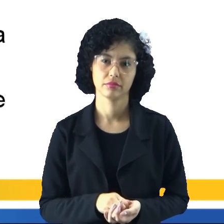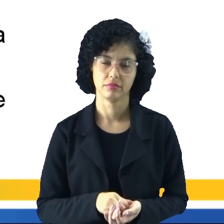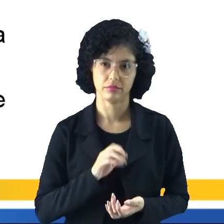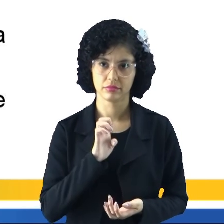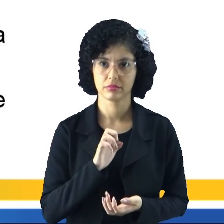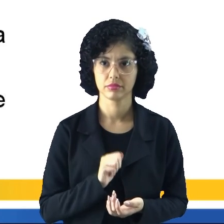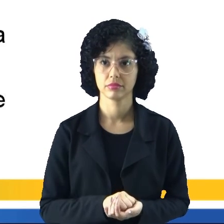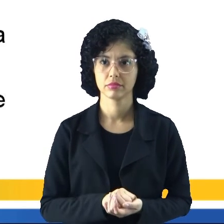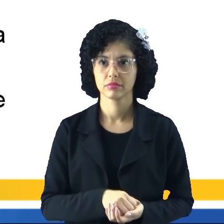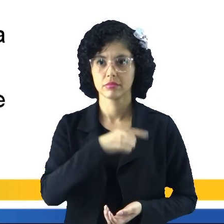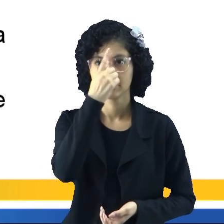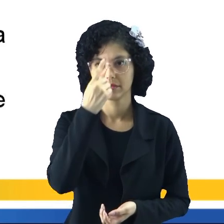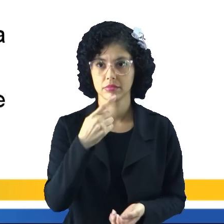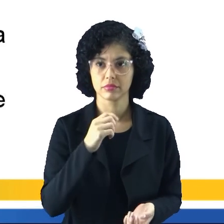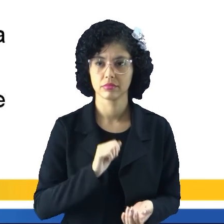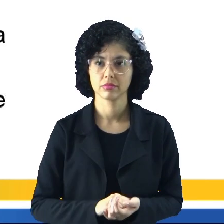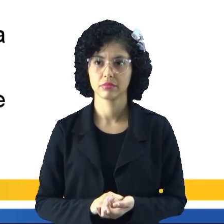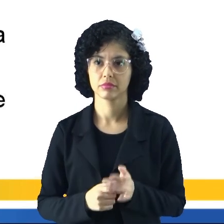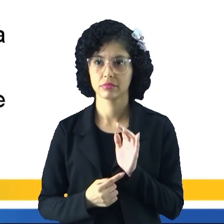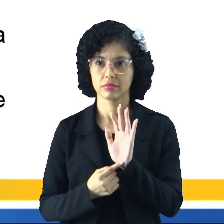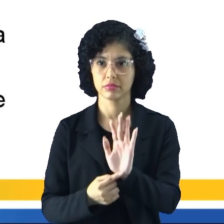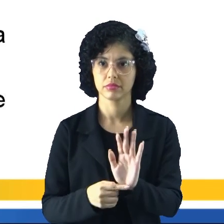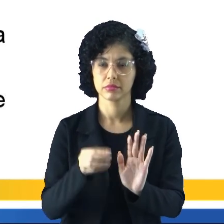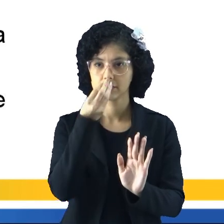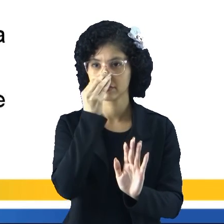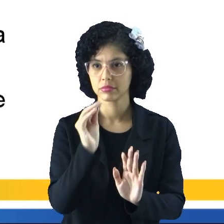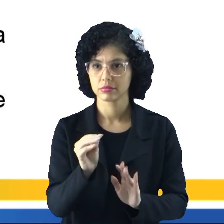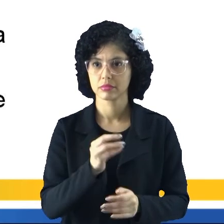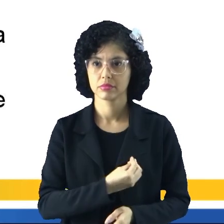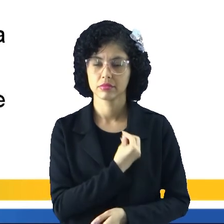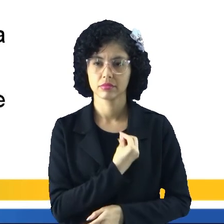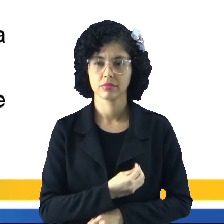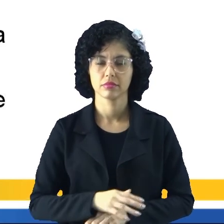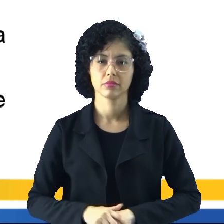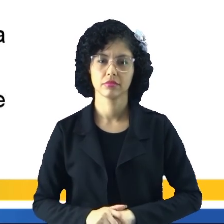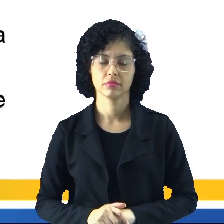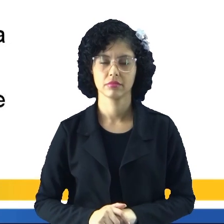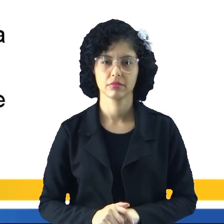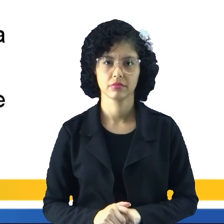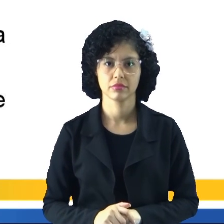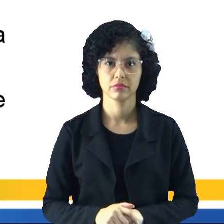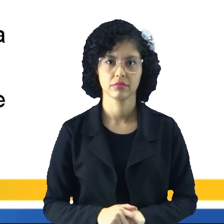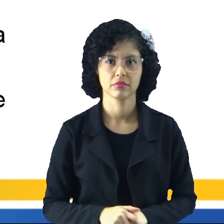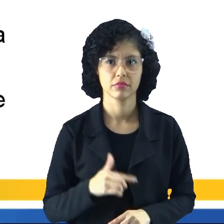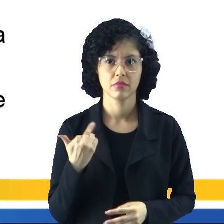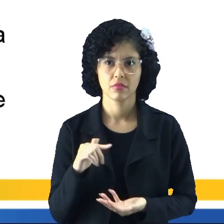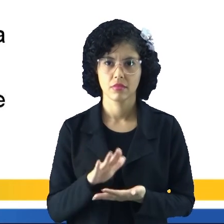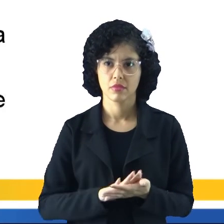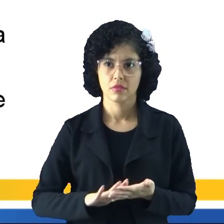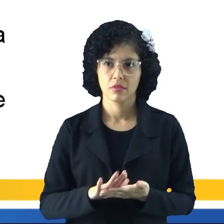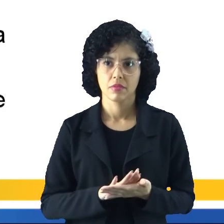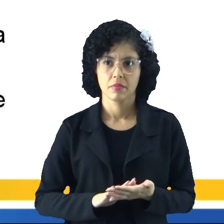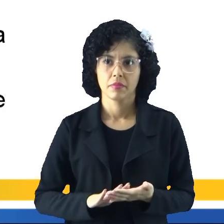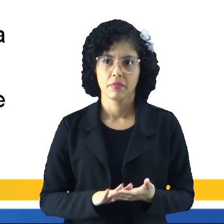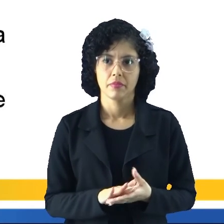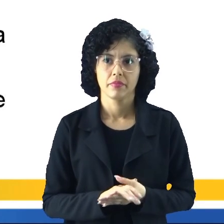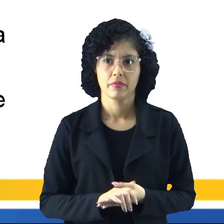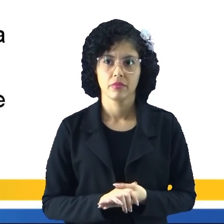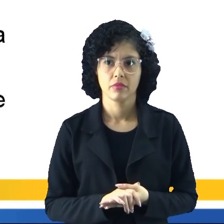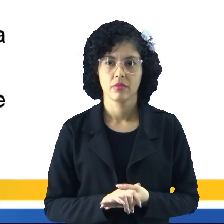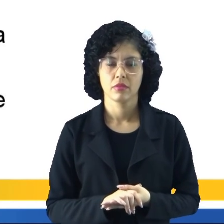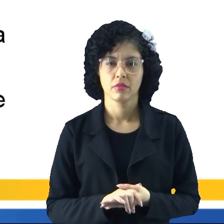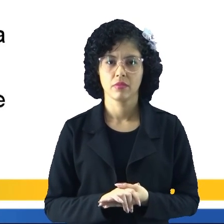letra E congela a imagem de Ágata, indicando seu desinteresse pela situação vivida por Gaturro. não há esse desinteresse, né? Na verdade, ela